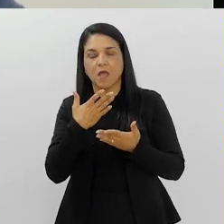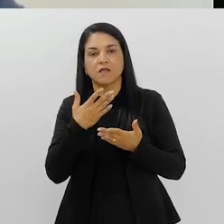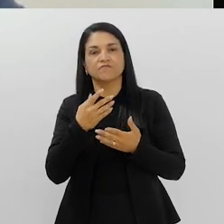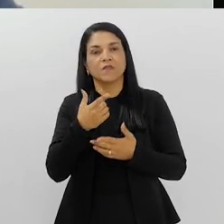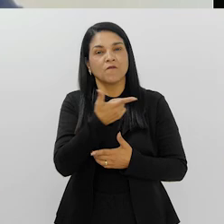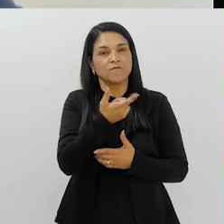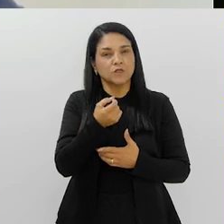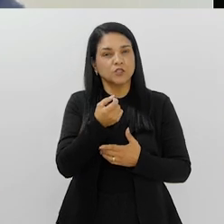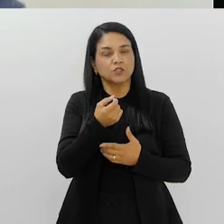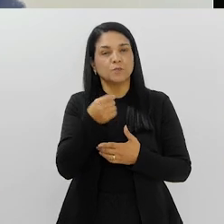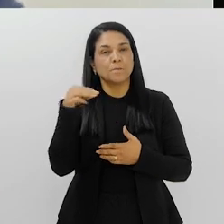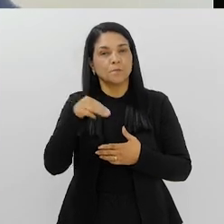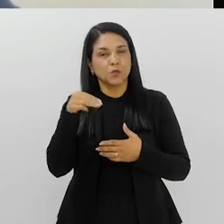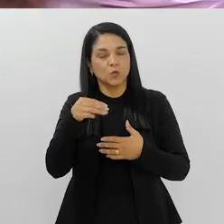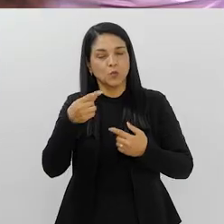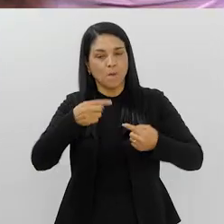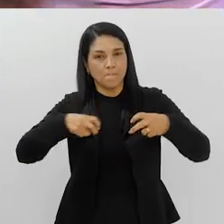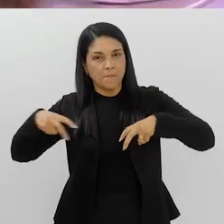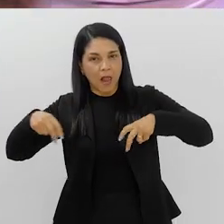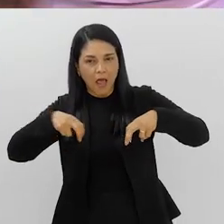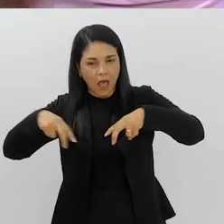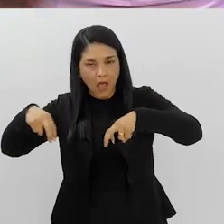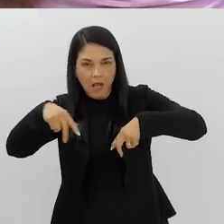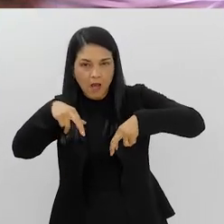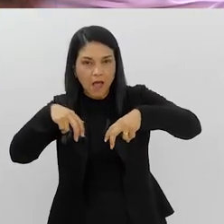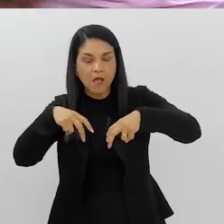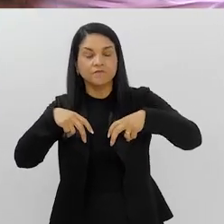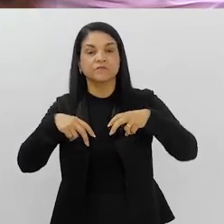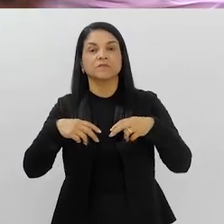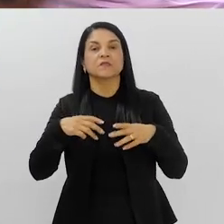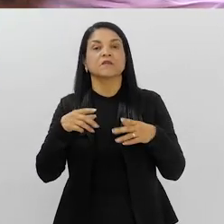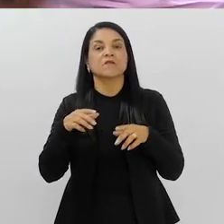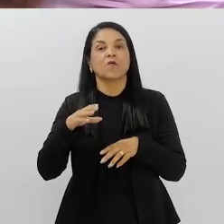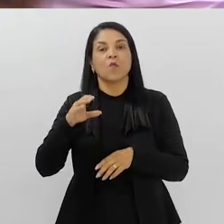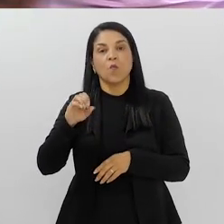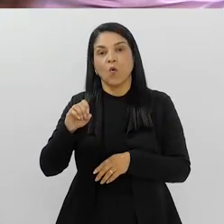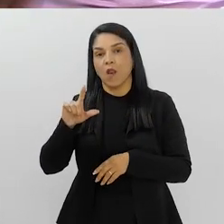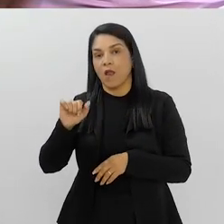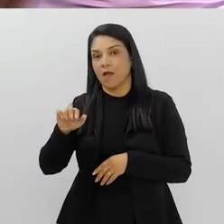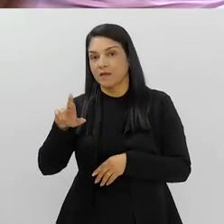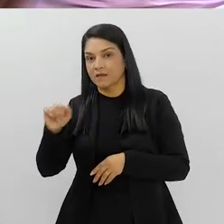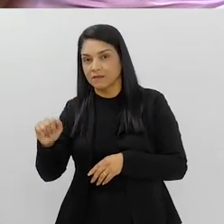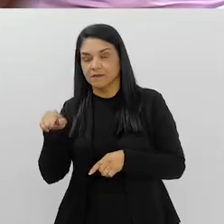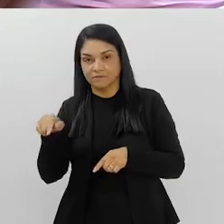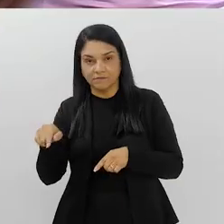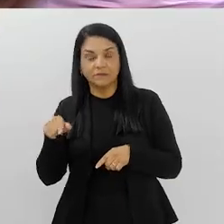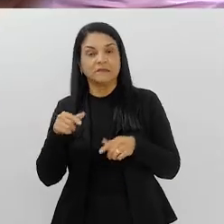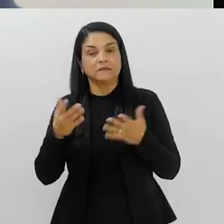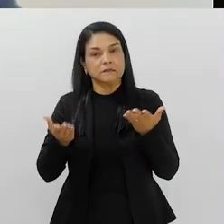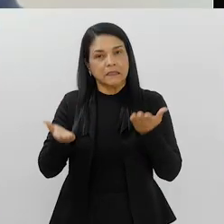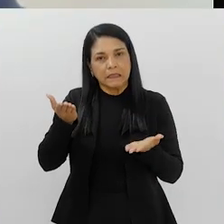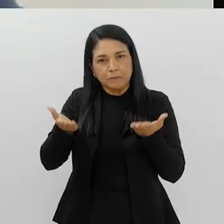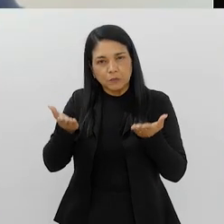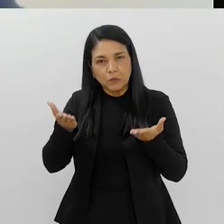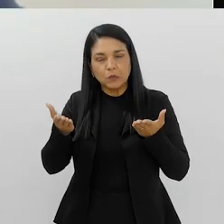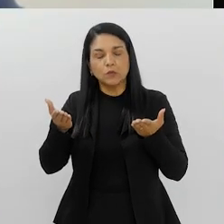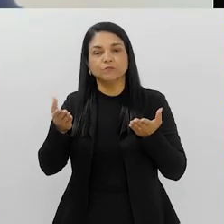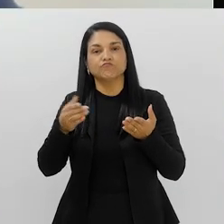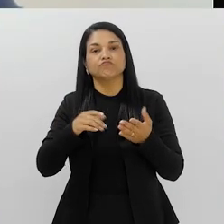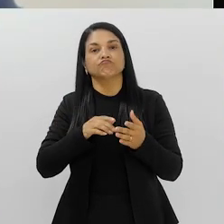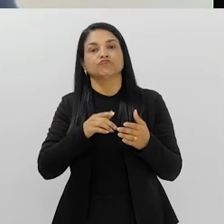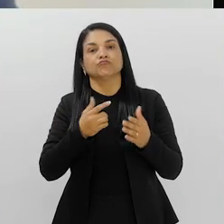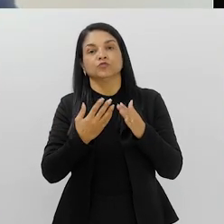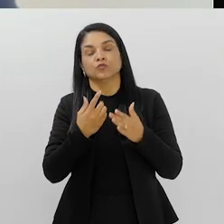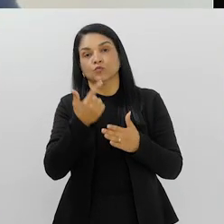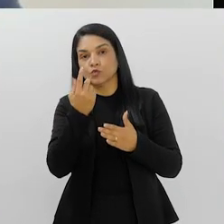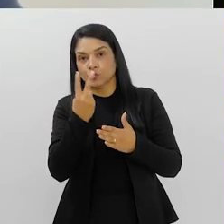primeiros 20 minutos, tendo volume de jogo, mais volume de jogo do Olaria. Depois o Olaria equilibrou o jogo. Na segunda